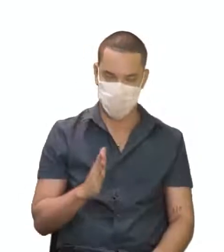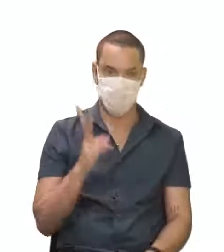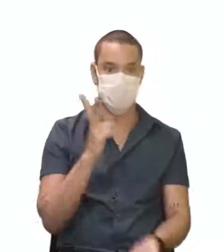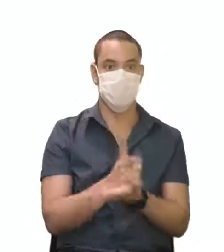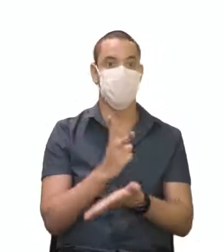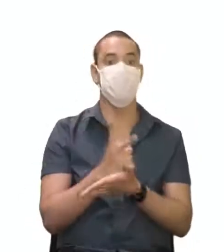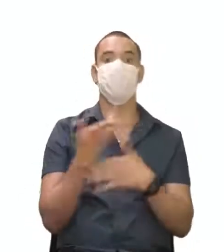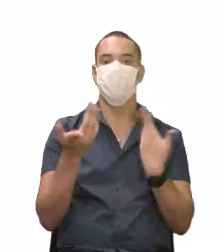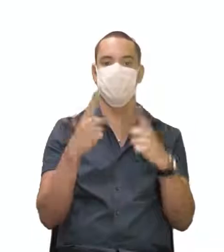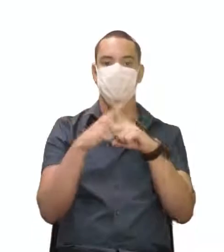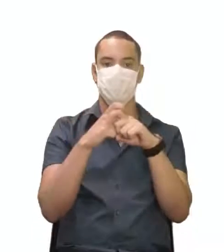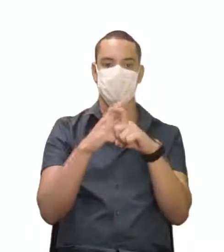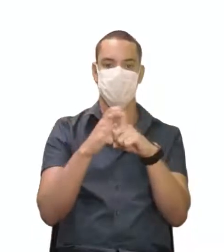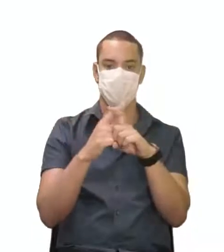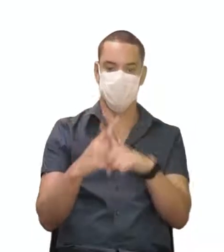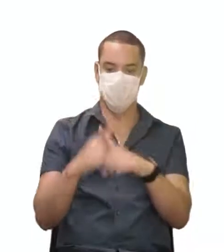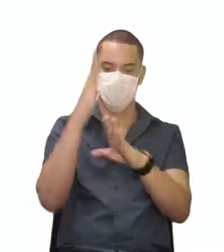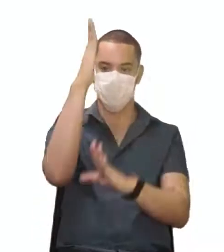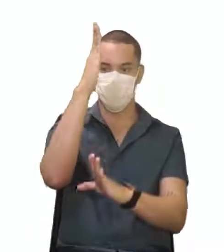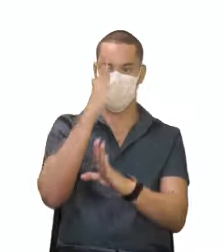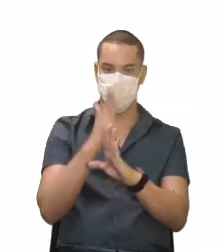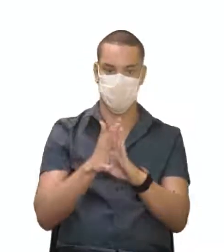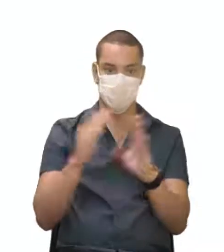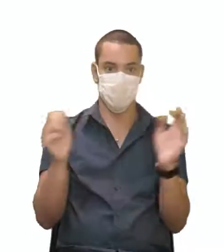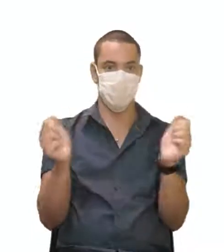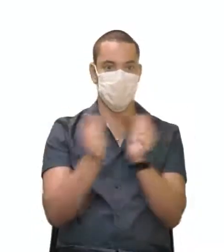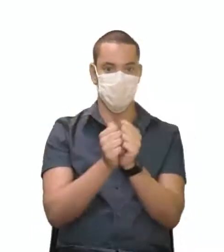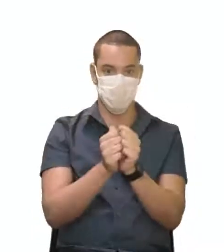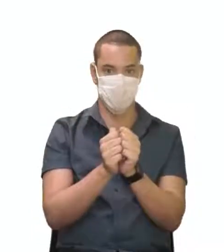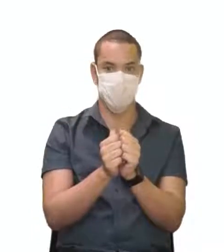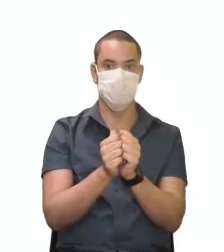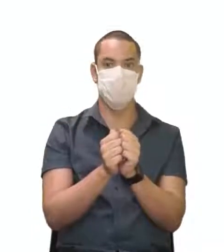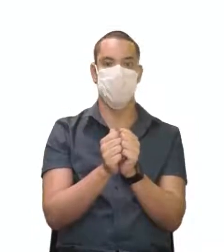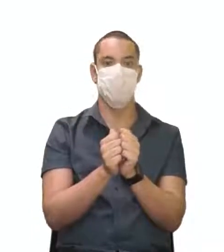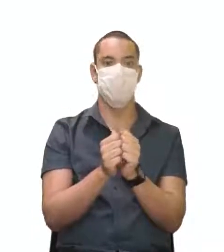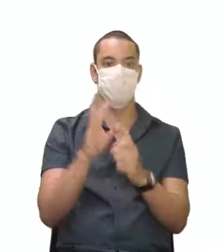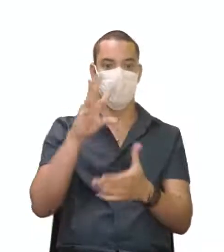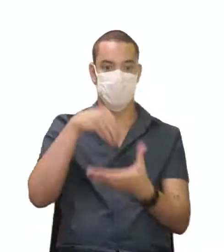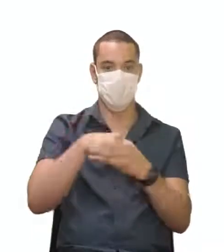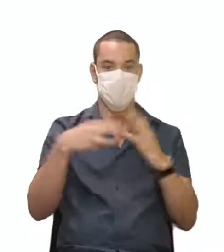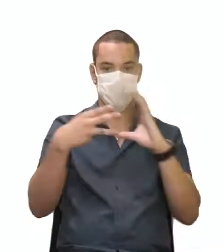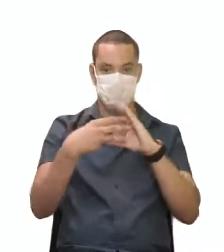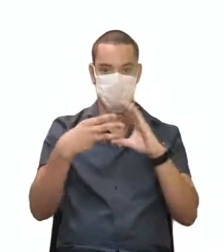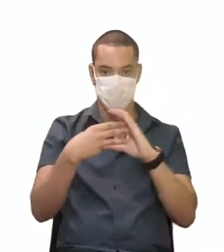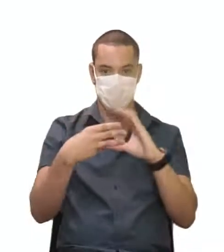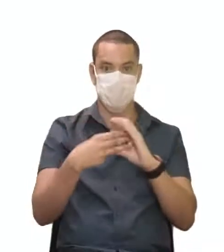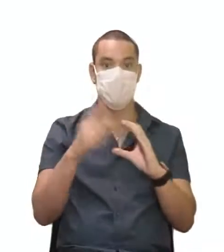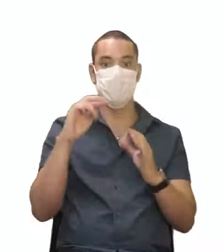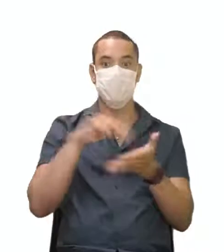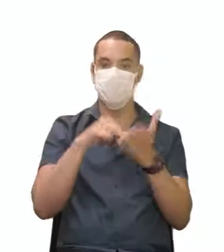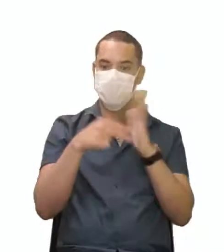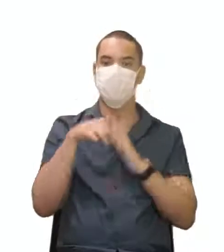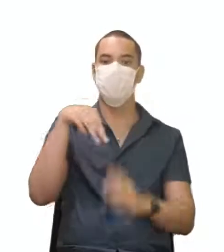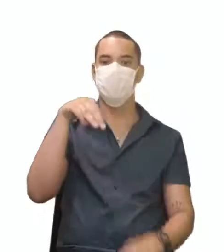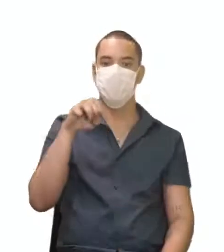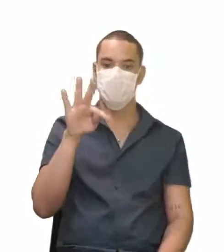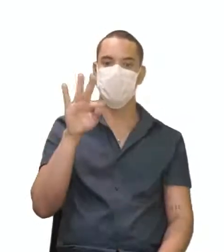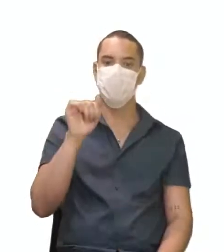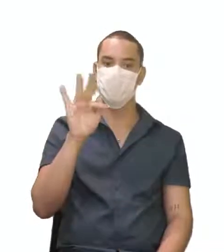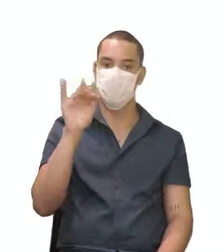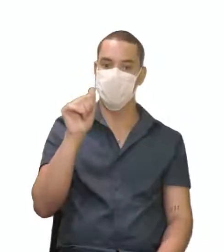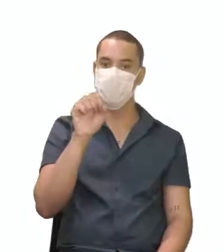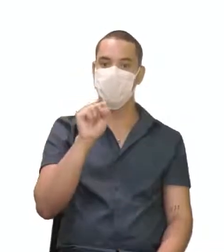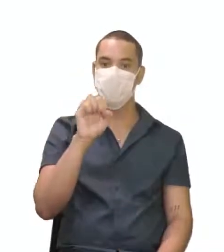só, os cromossomos encontram-se alinhados em um mesmo plano na região equatorial da célula, denominado placa metafásica ou placa